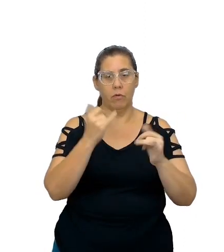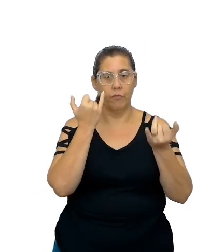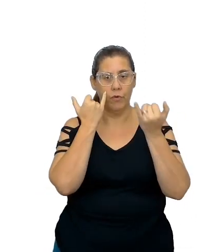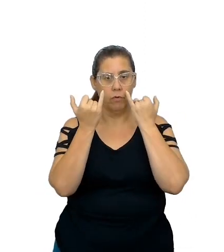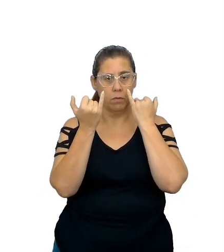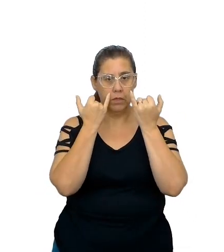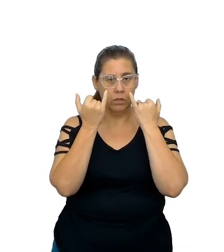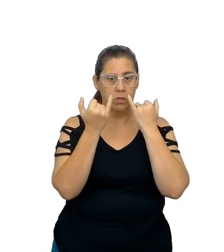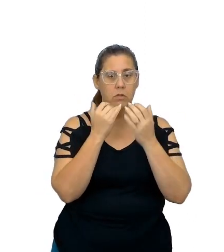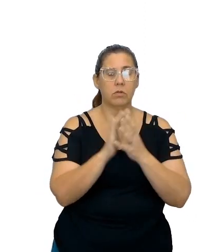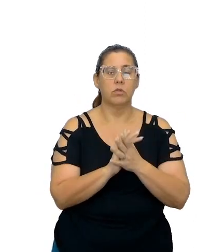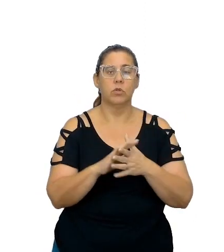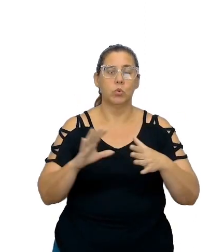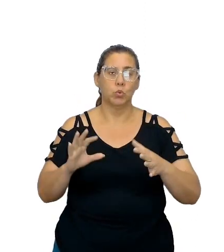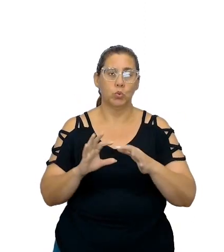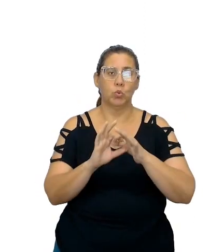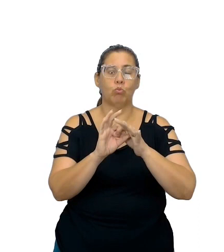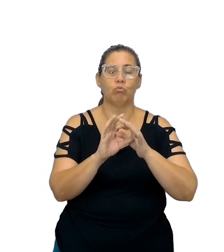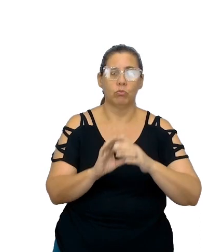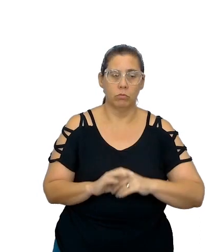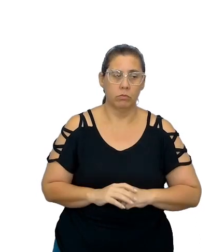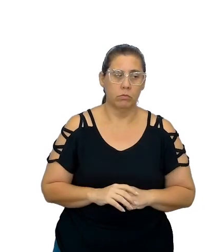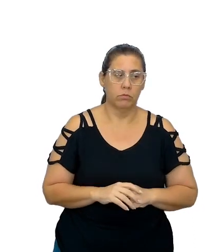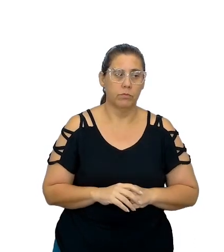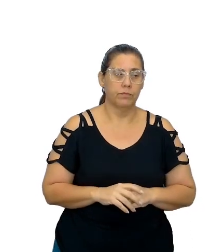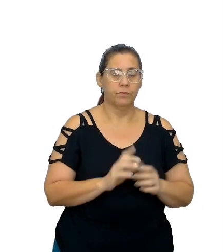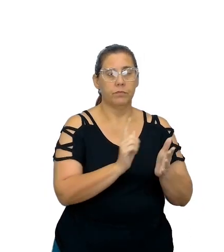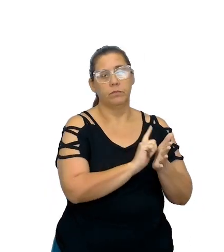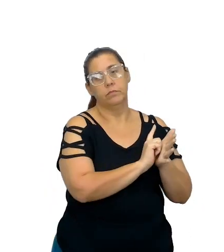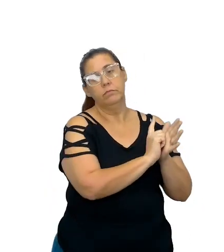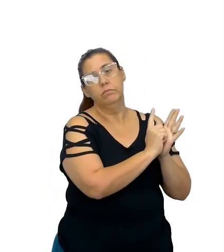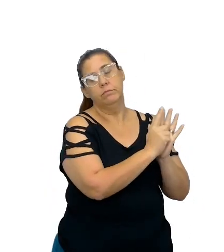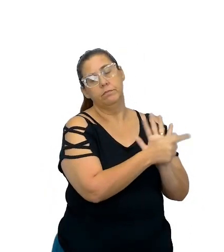informativos, gêneros injuntivos, gêneros